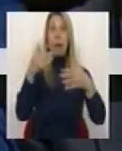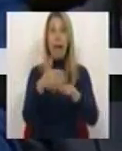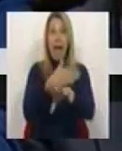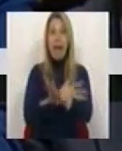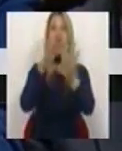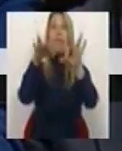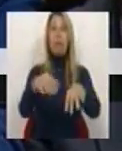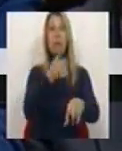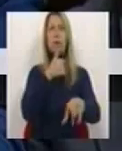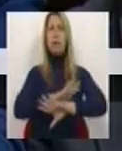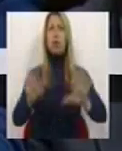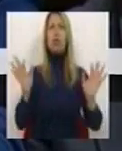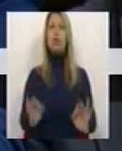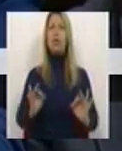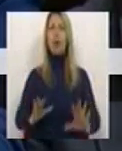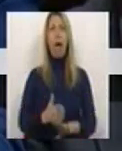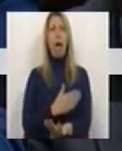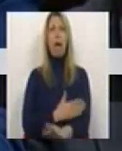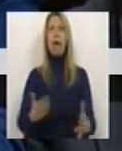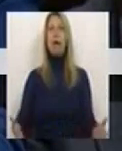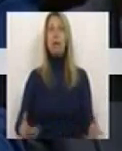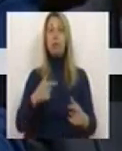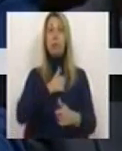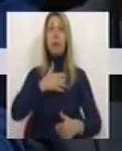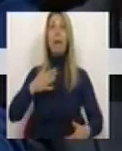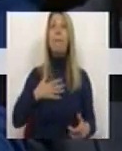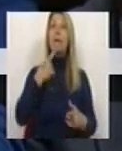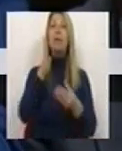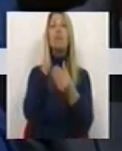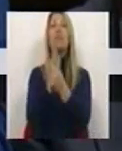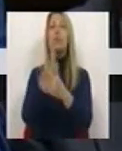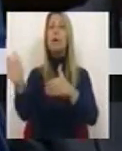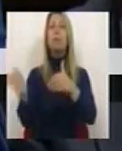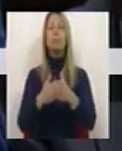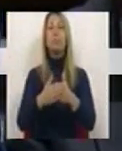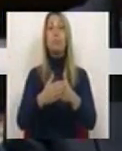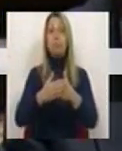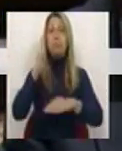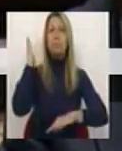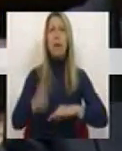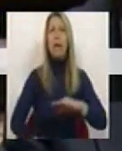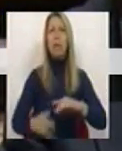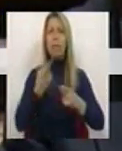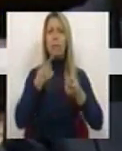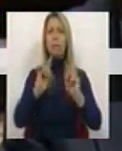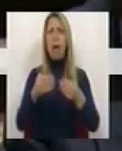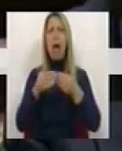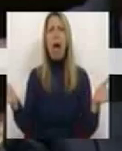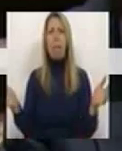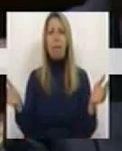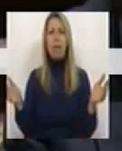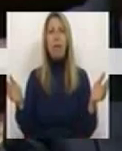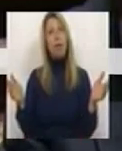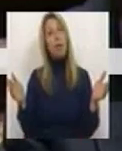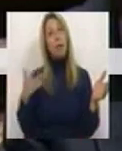decisão tomada, e empresas que dão processos por encerrados e que de repente encontram forma de os reabrir, merecem pelo